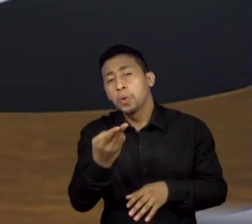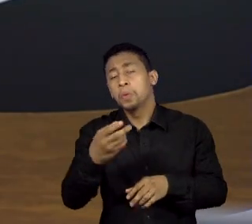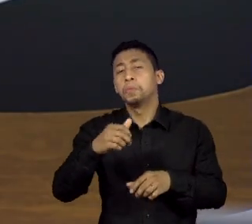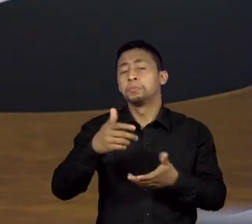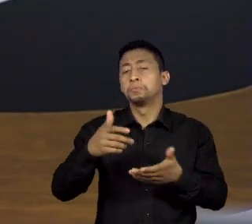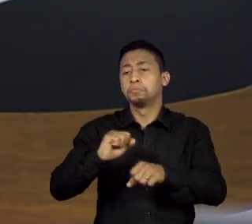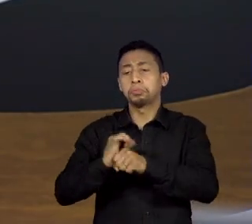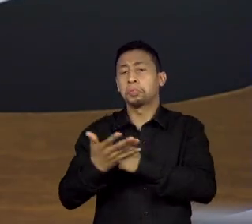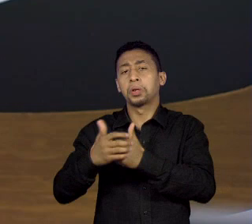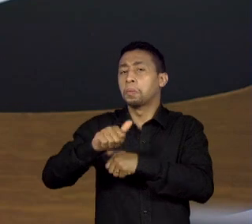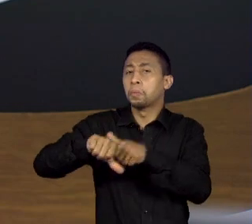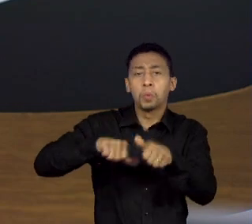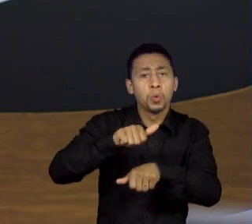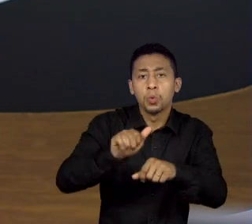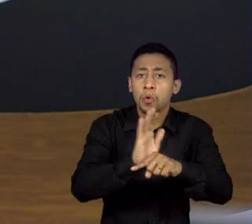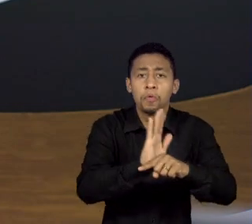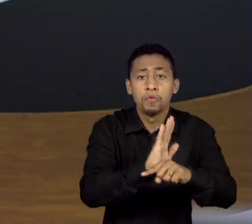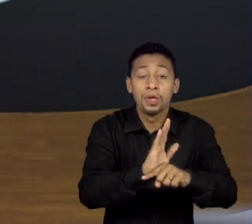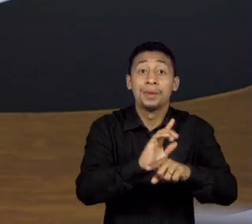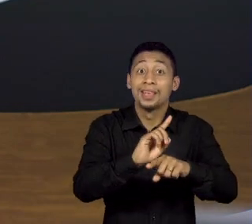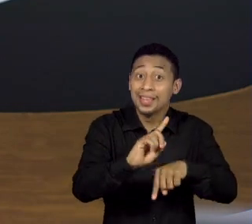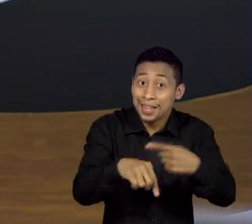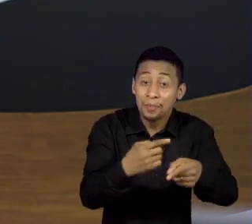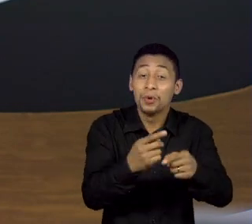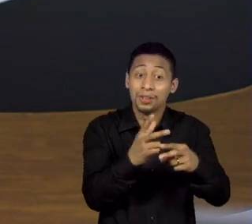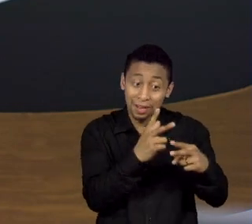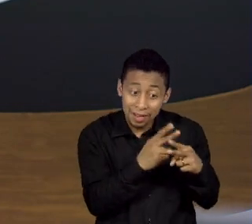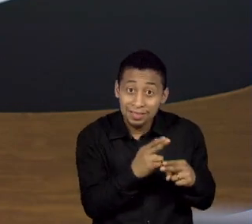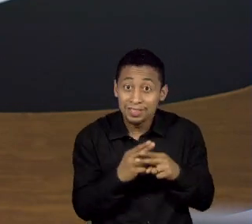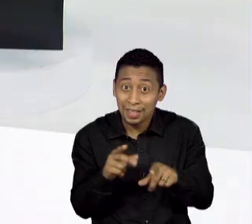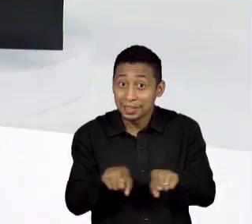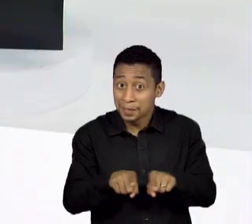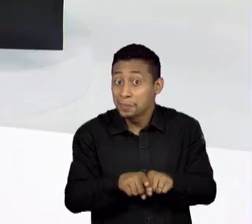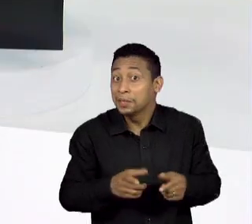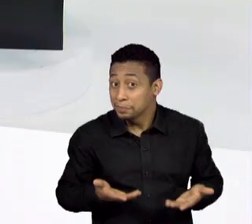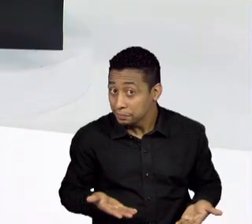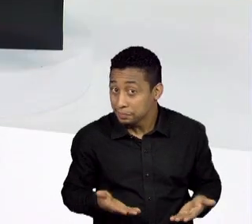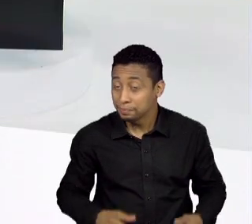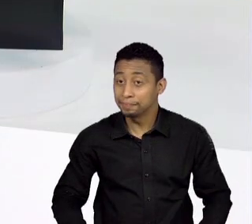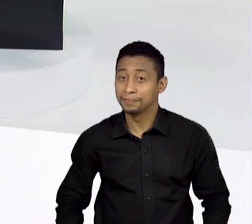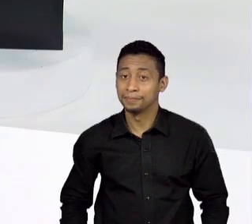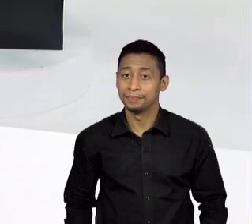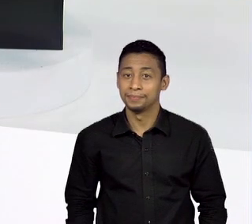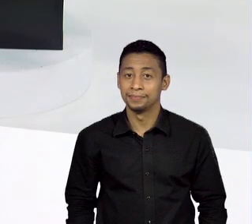no filme, que depois deve virar uma série também, pelo que eu entendo.